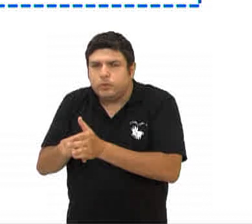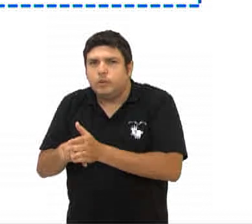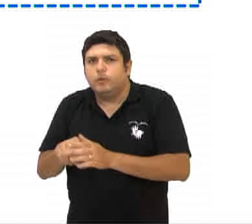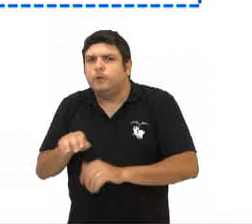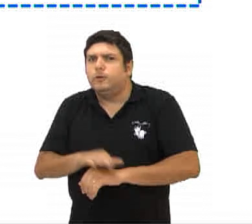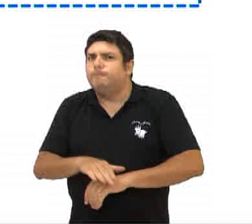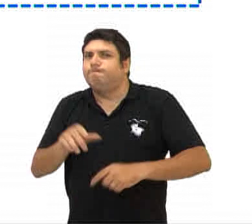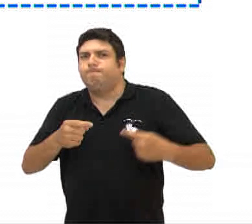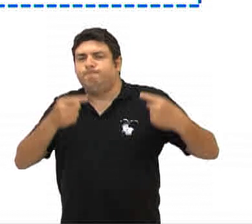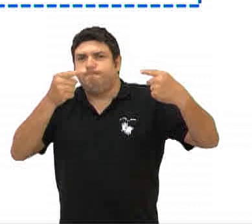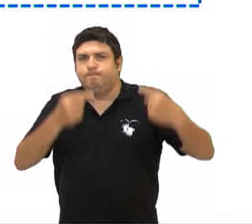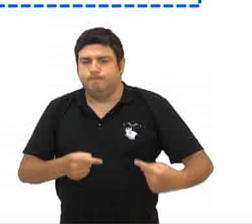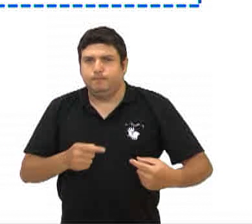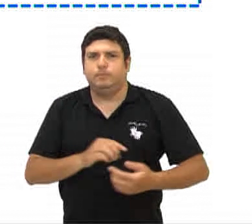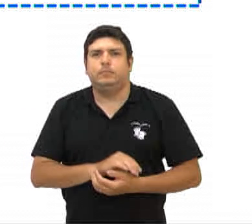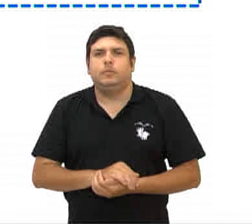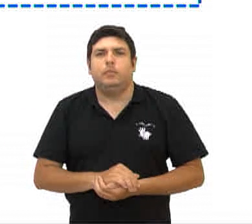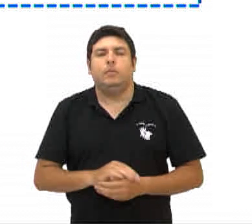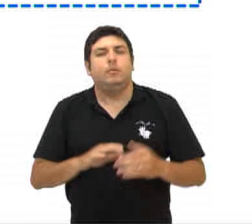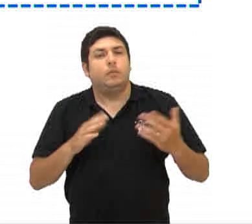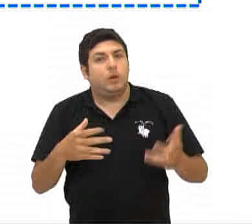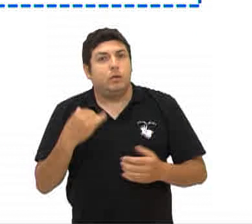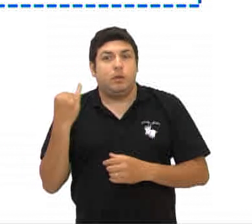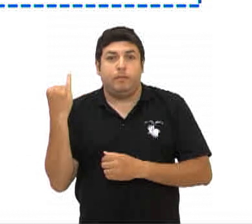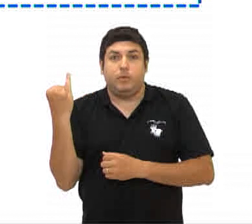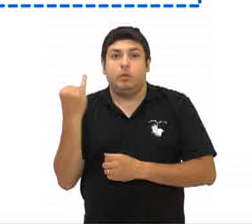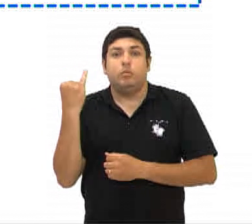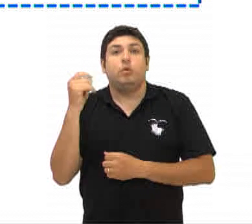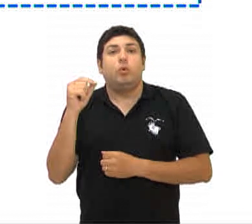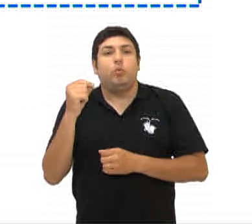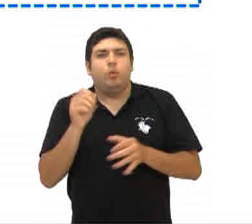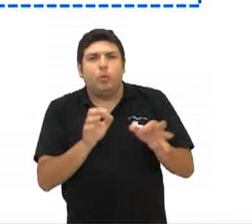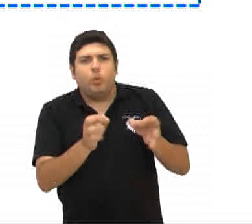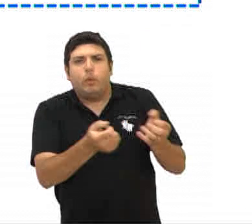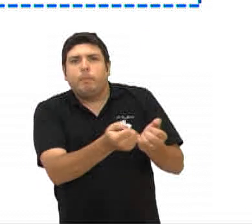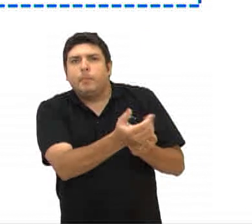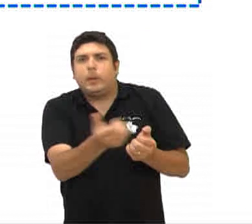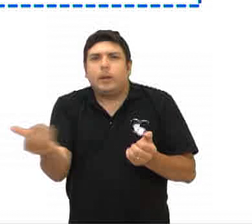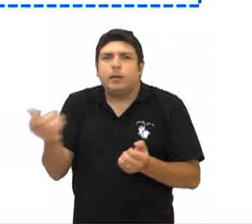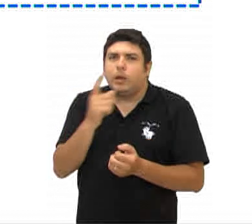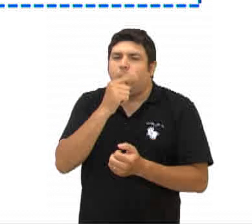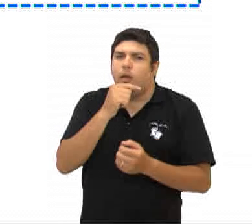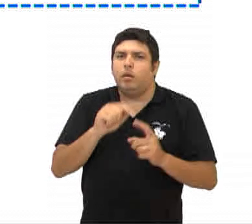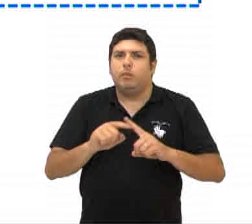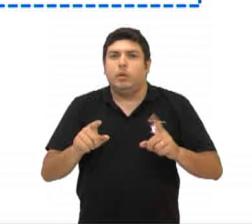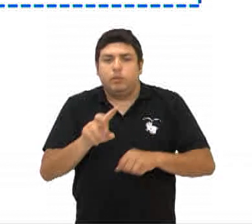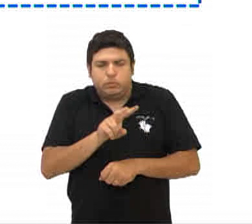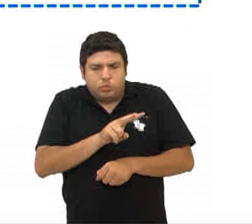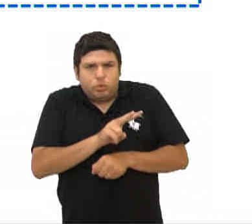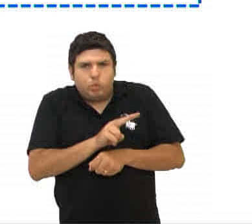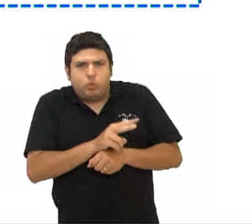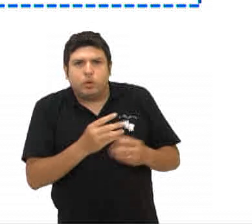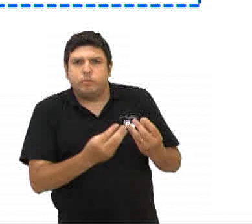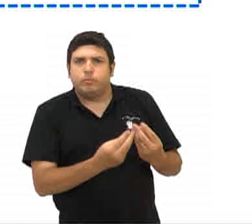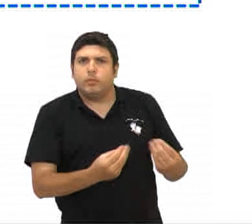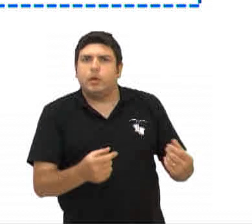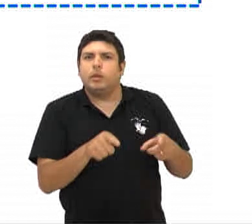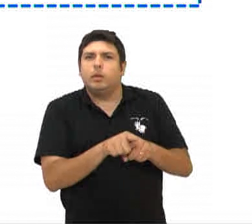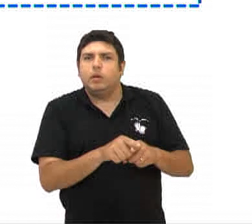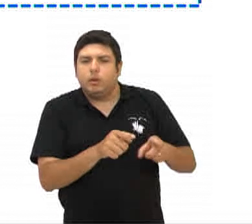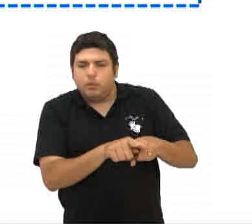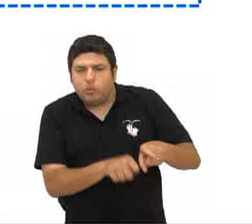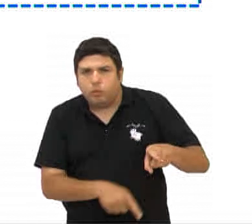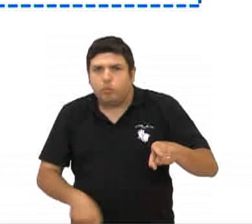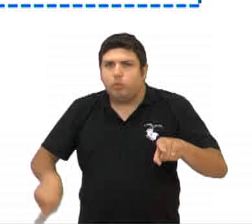século. No entanto, tão importante quanto aumentar a oferta é investir na preservação da qualidade e no reaproveitamento da água